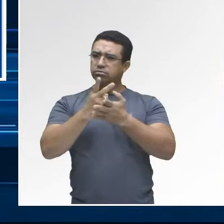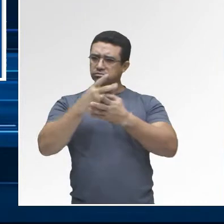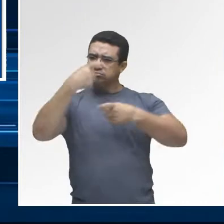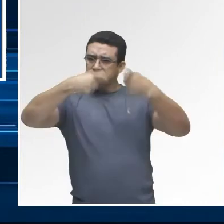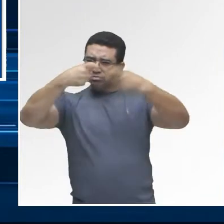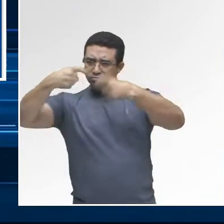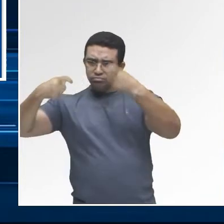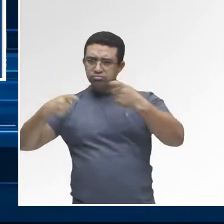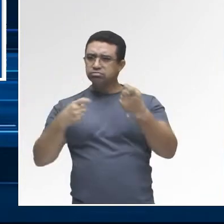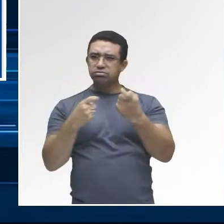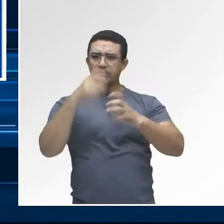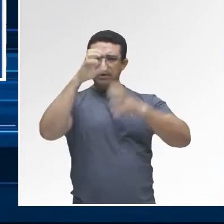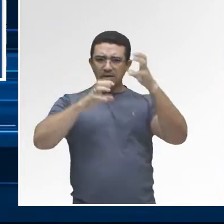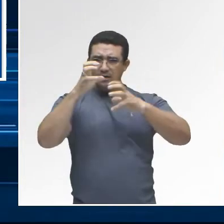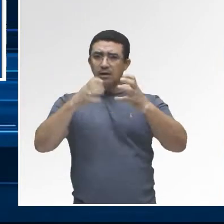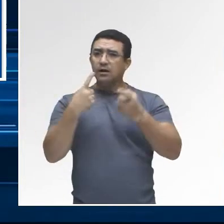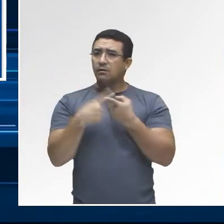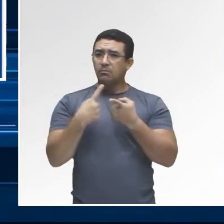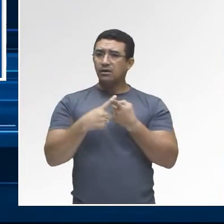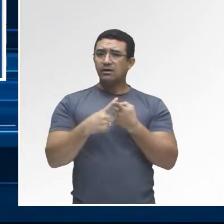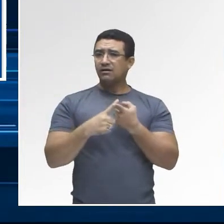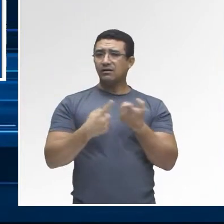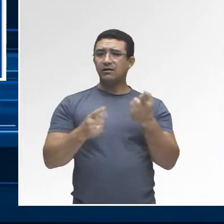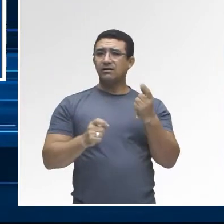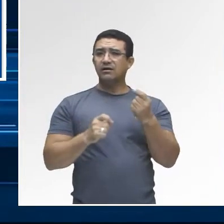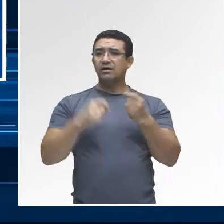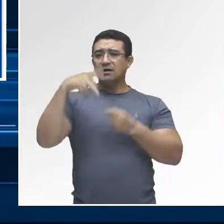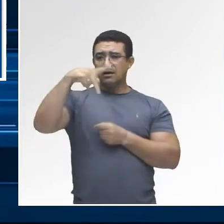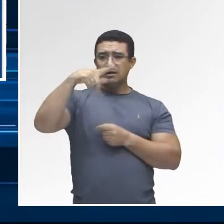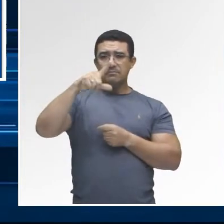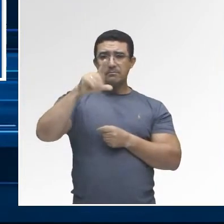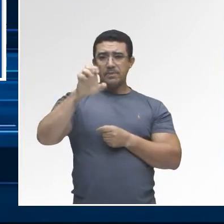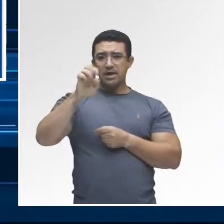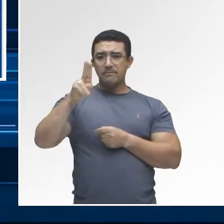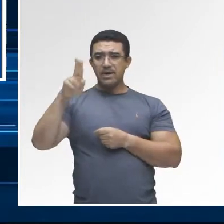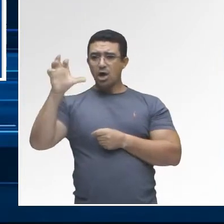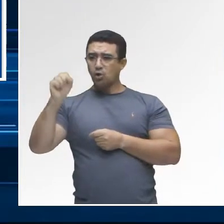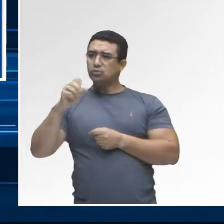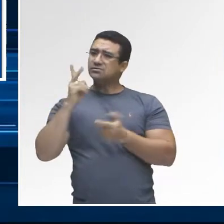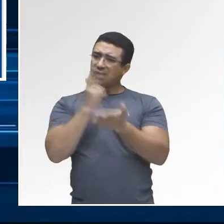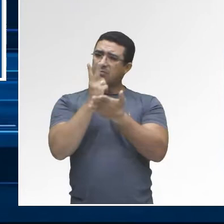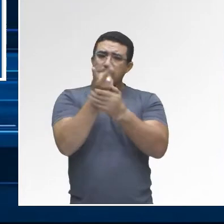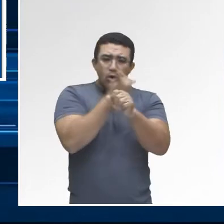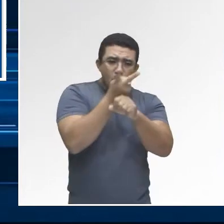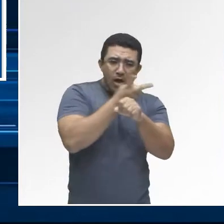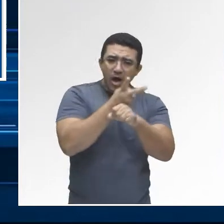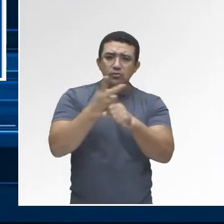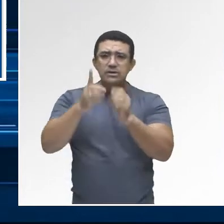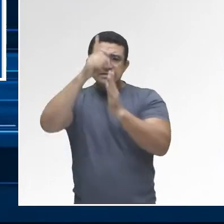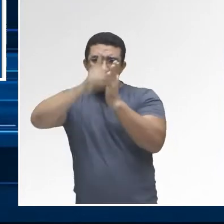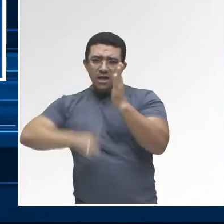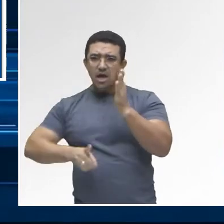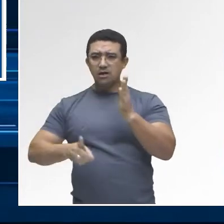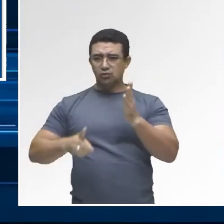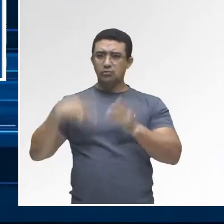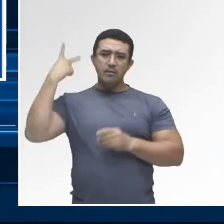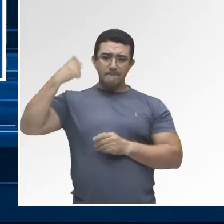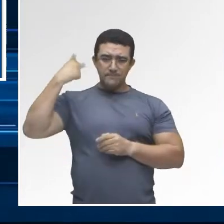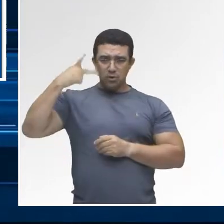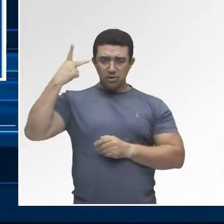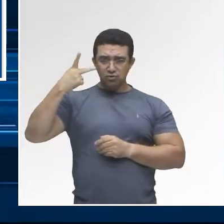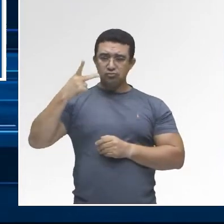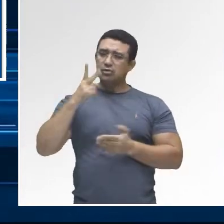por quê? Porque os plebeus vão estar sempre em busca dos seus direitos políticos. Por isso vai haver um